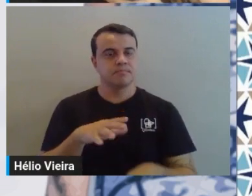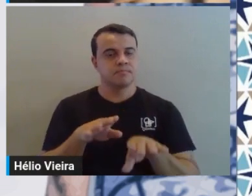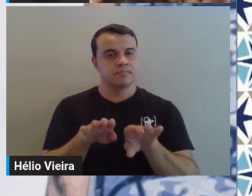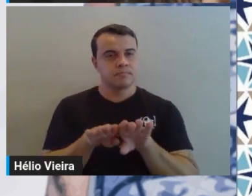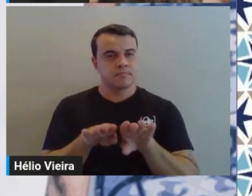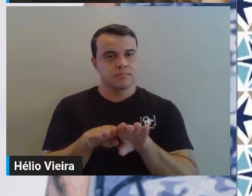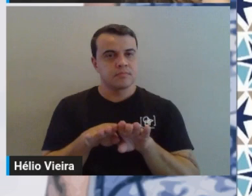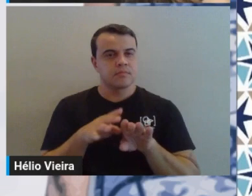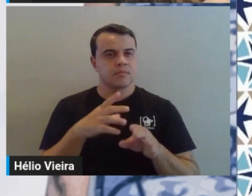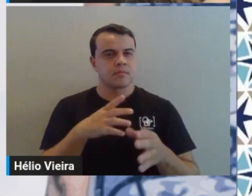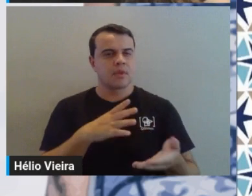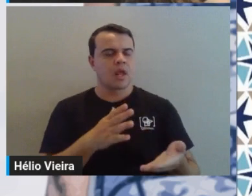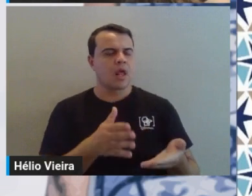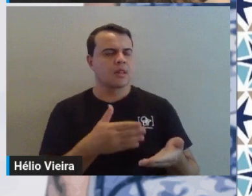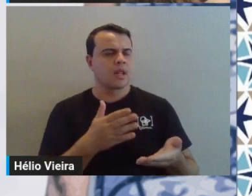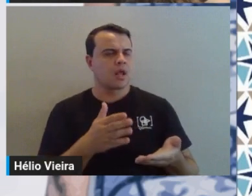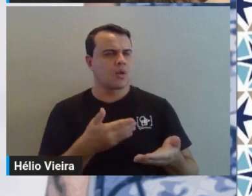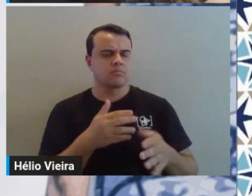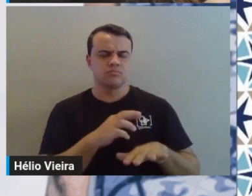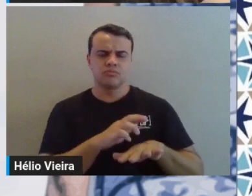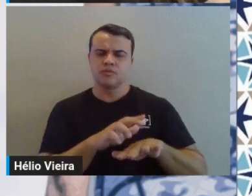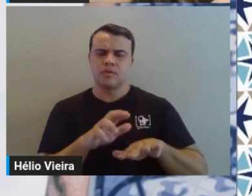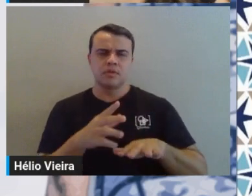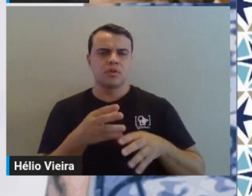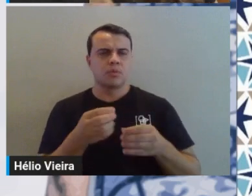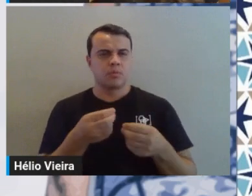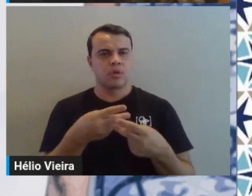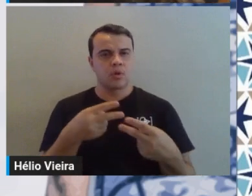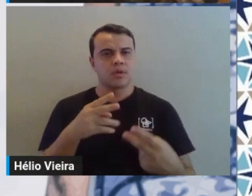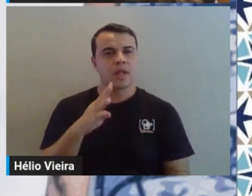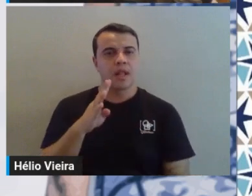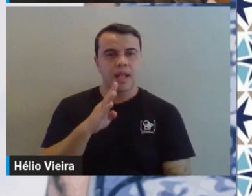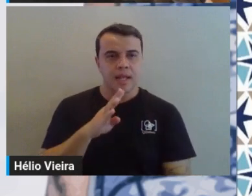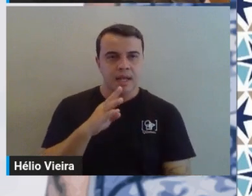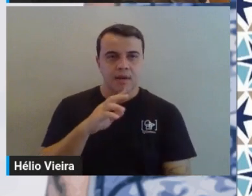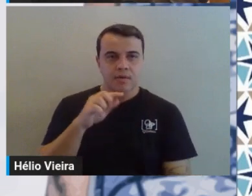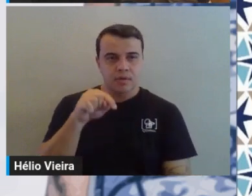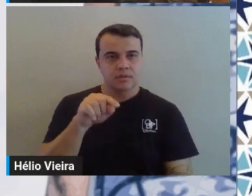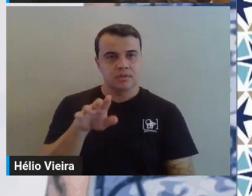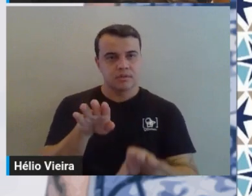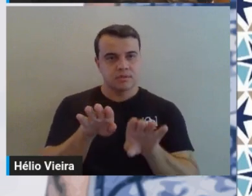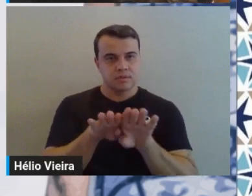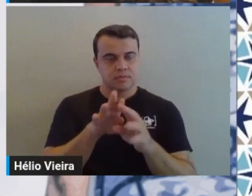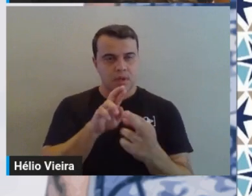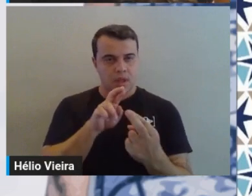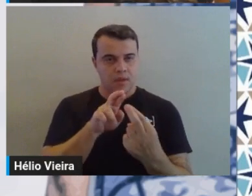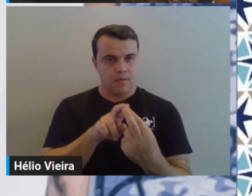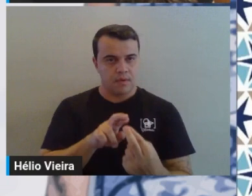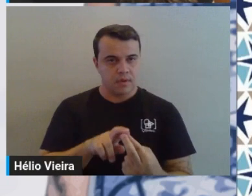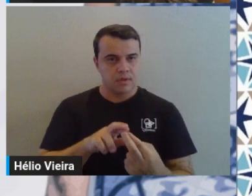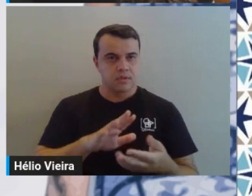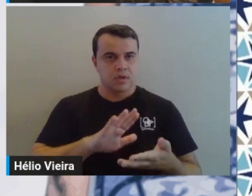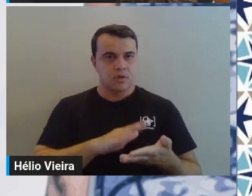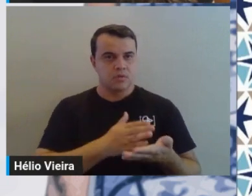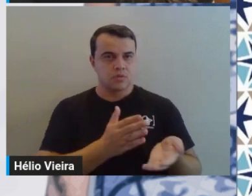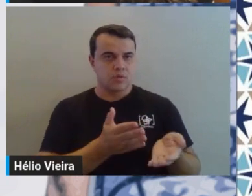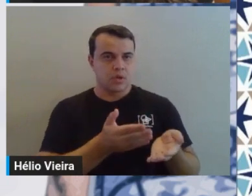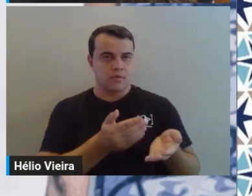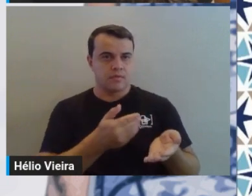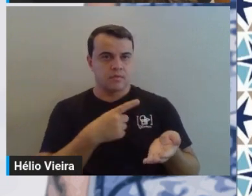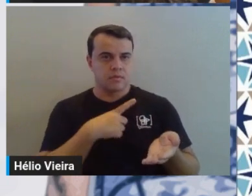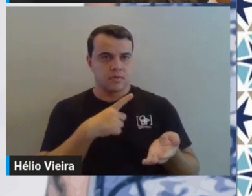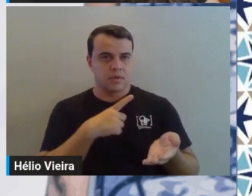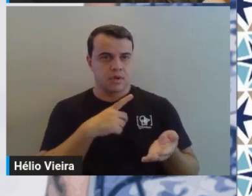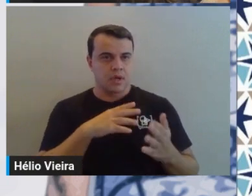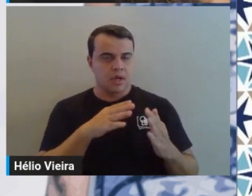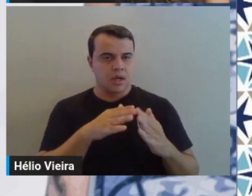Tem catálogos, enfim, você acha muita coisa interessante. E aqui também eu coloco o livro A